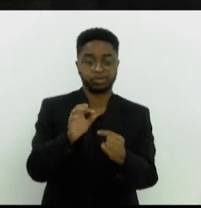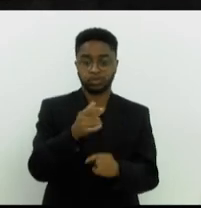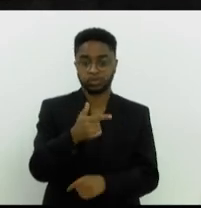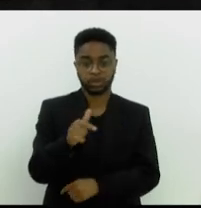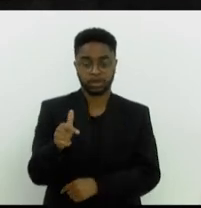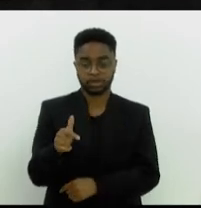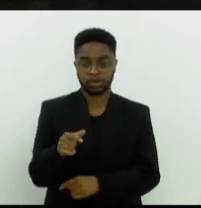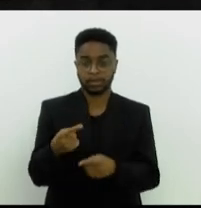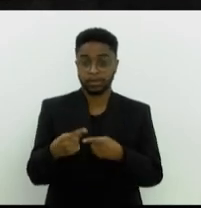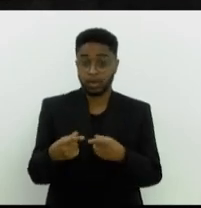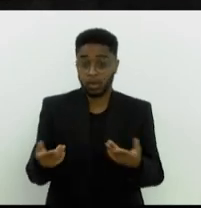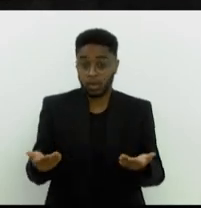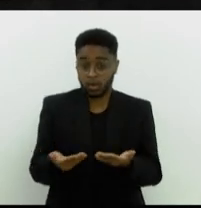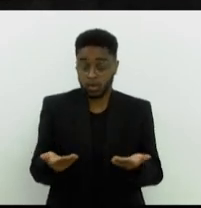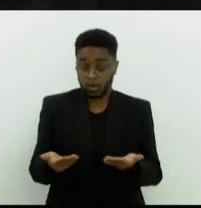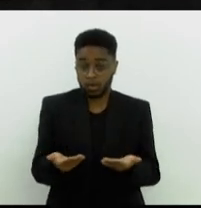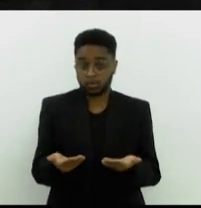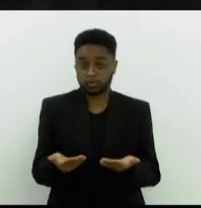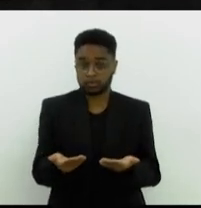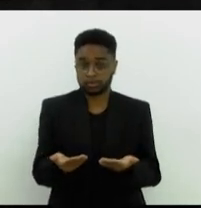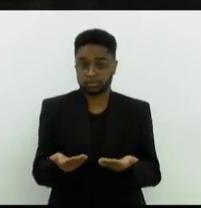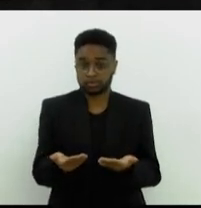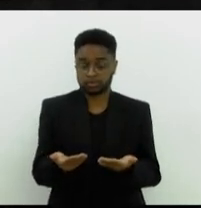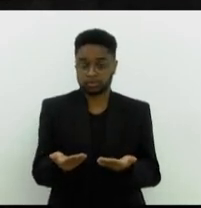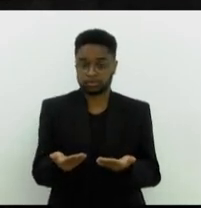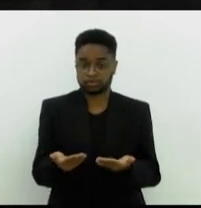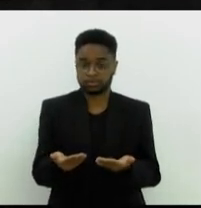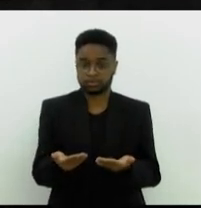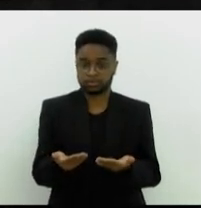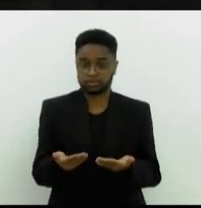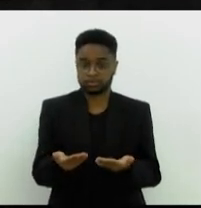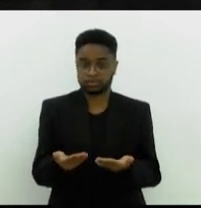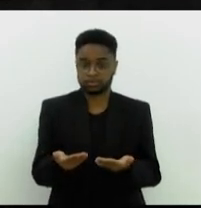Hoje, o poder